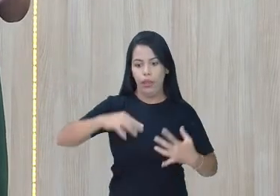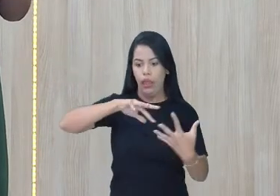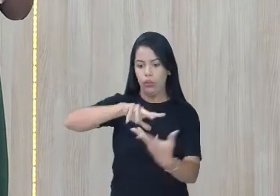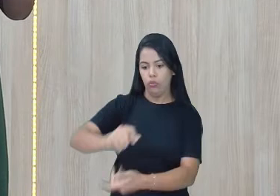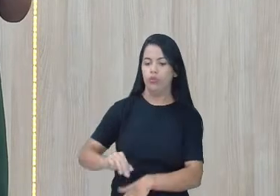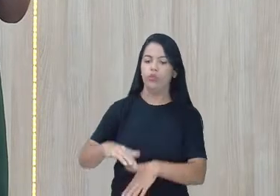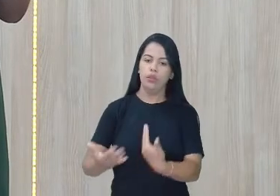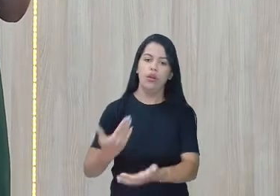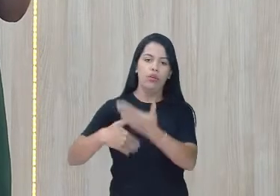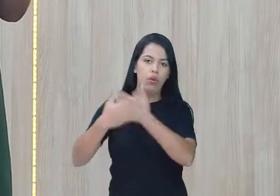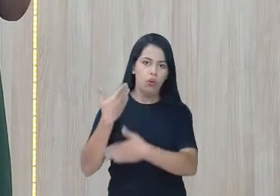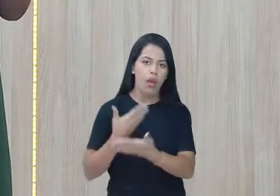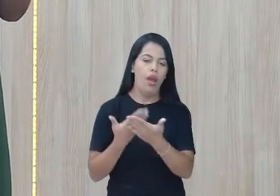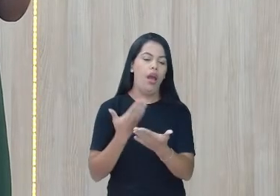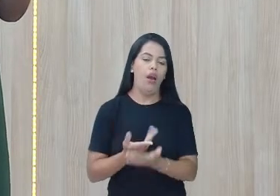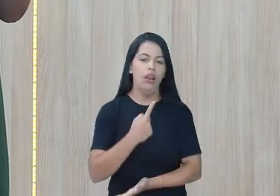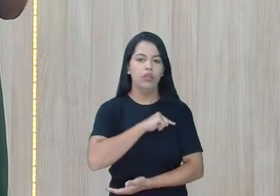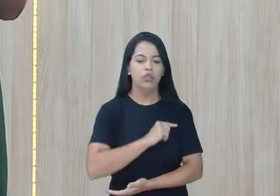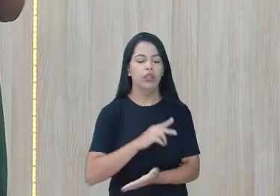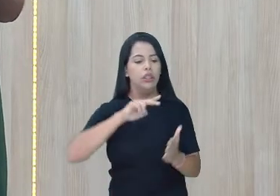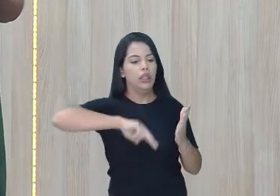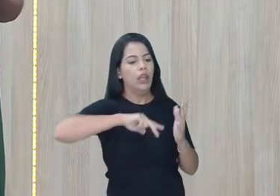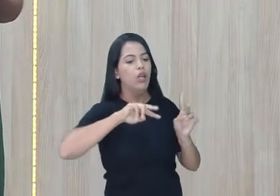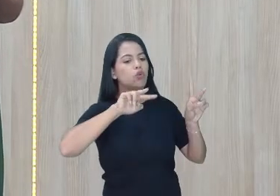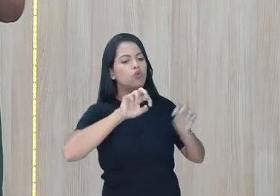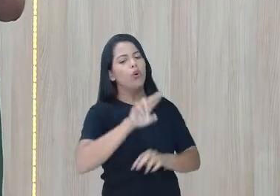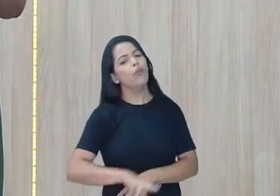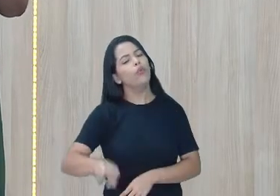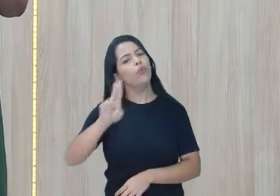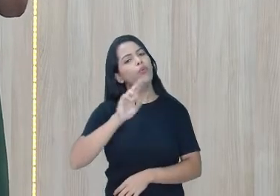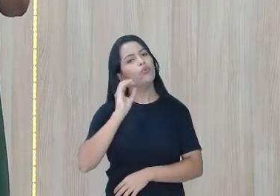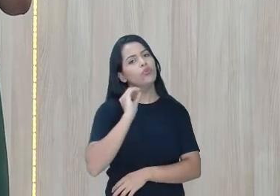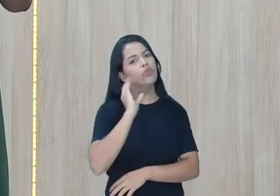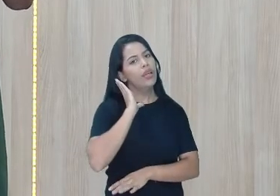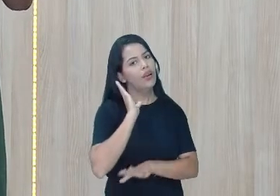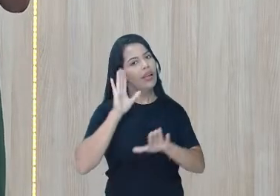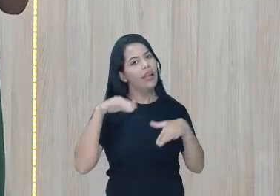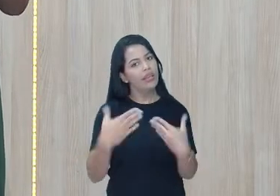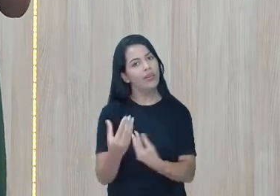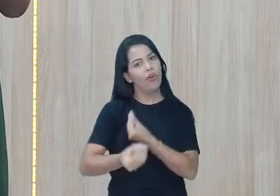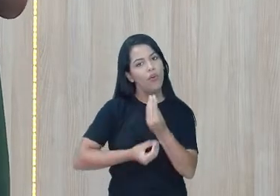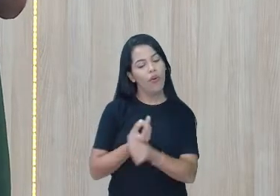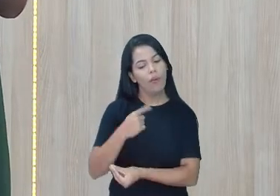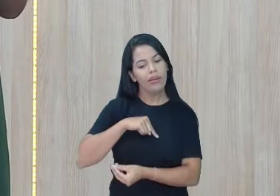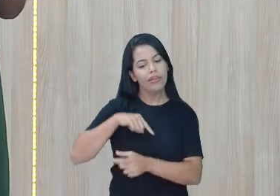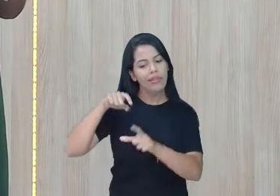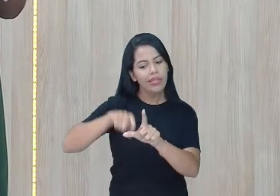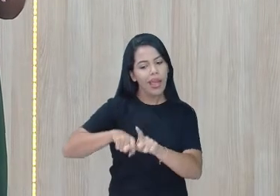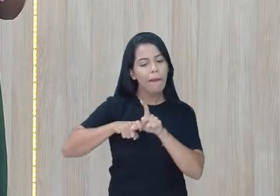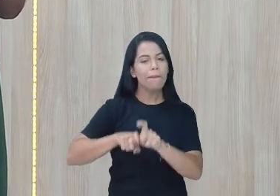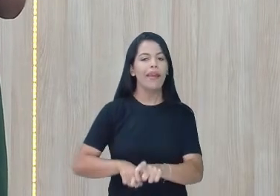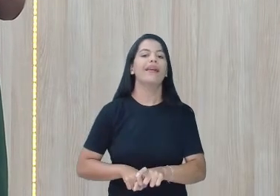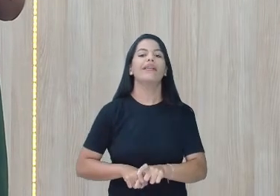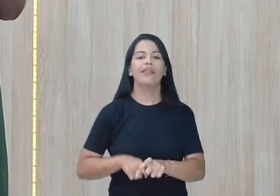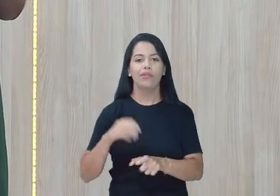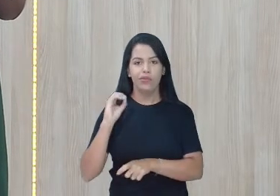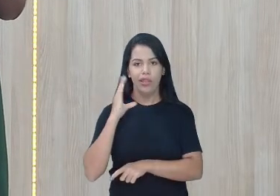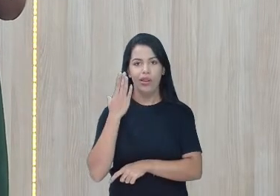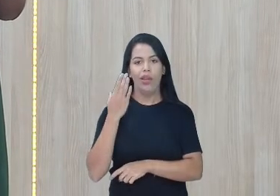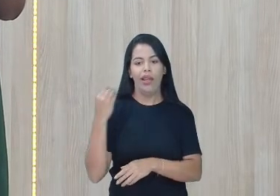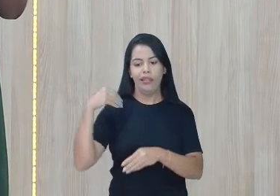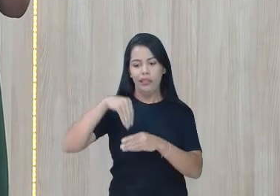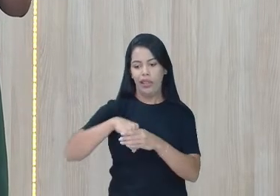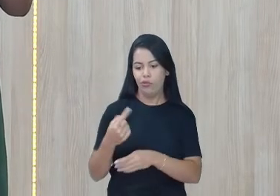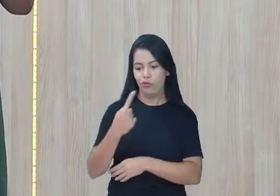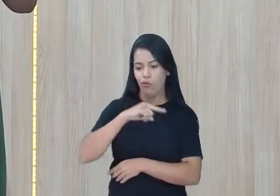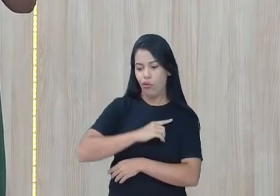né, falando sobre o uso do celular e como nós dependemos desse aparelho no nosso